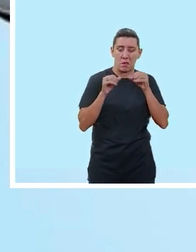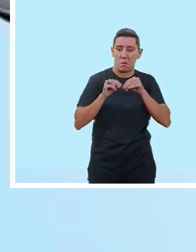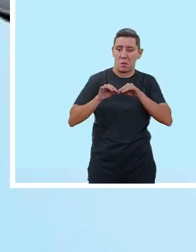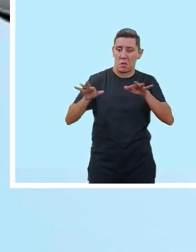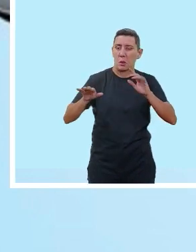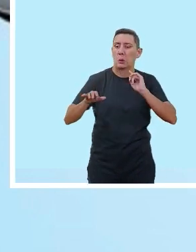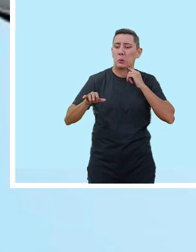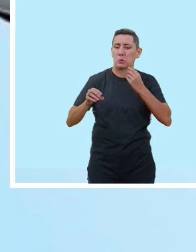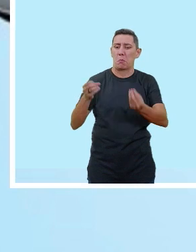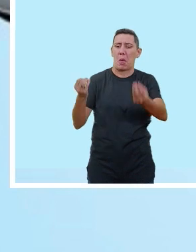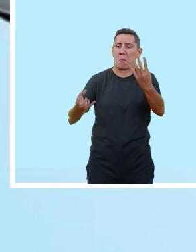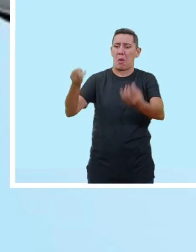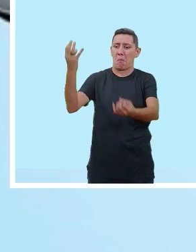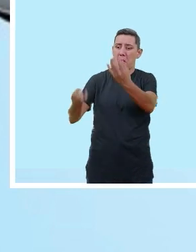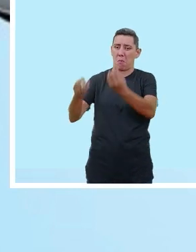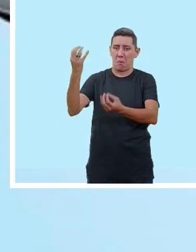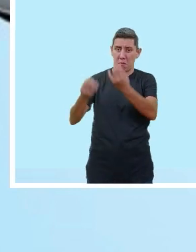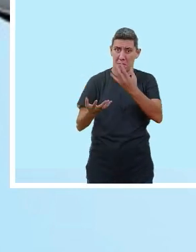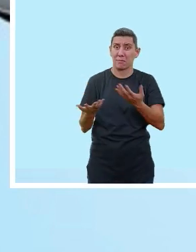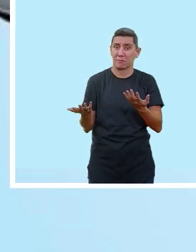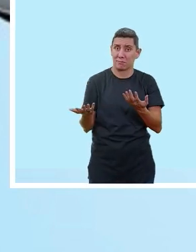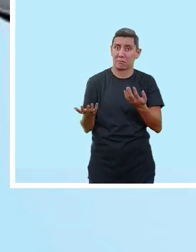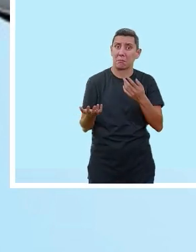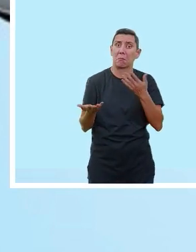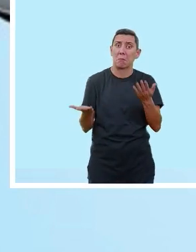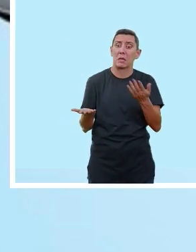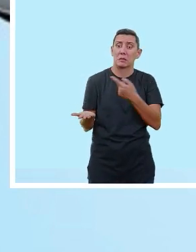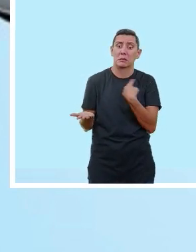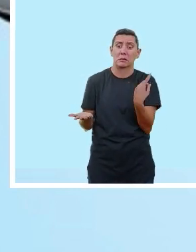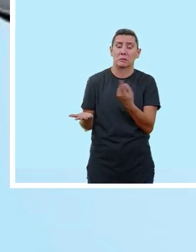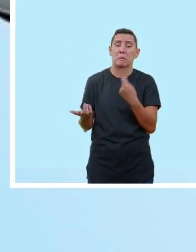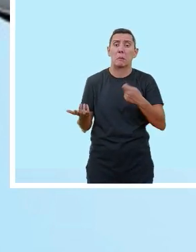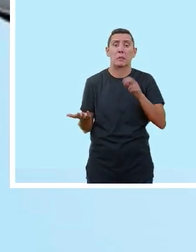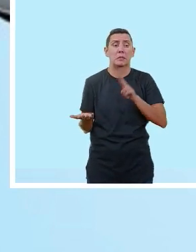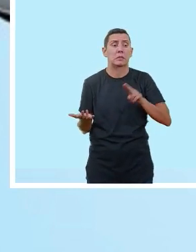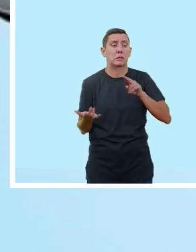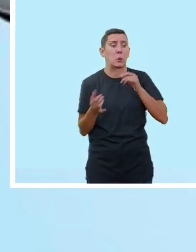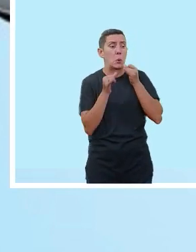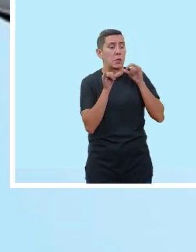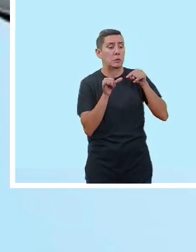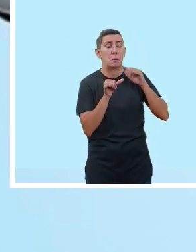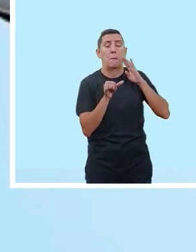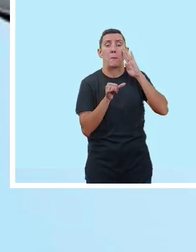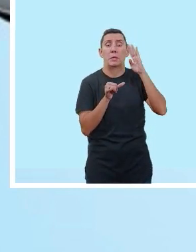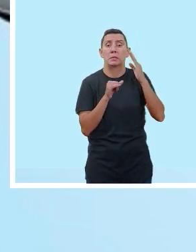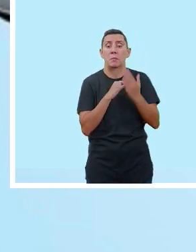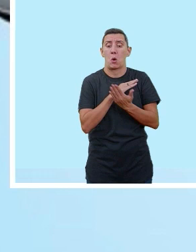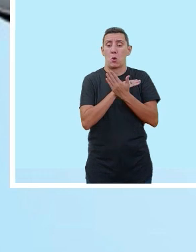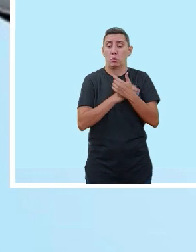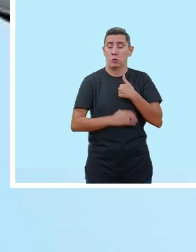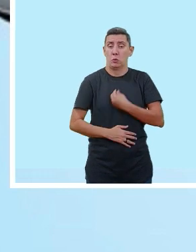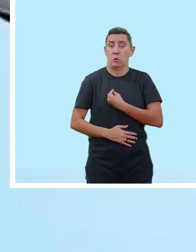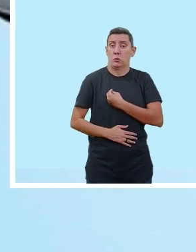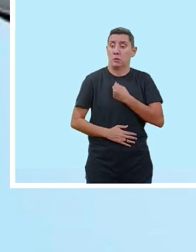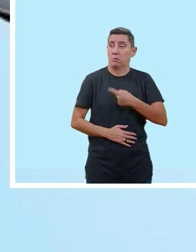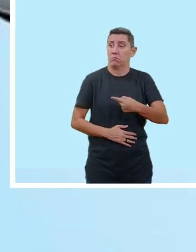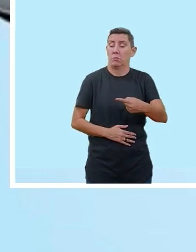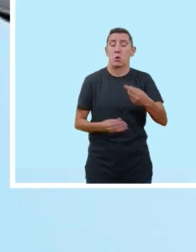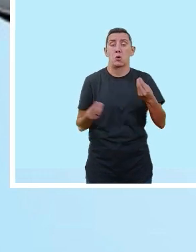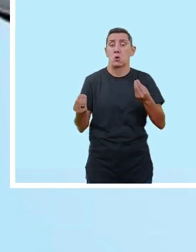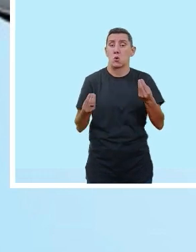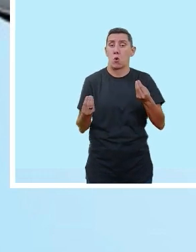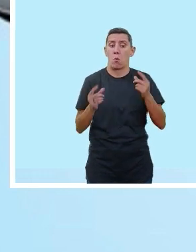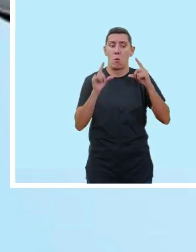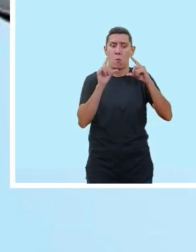consumo, muita dessa geração de energia, ela provém da queima de combustíveis fósseis, né? Então, redução do consumo de energia